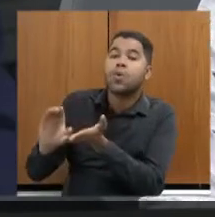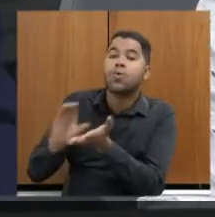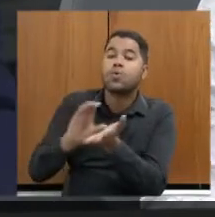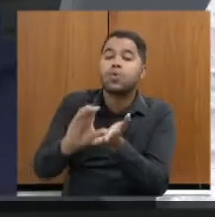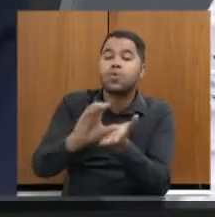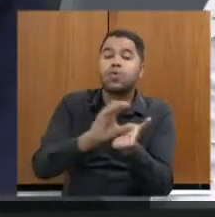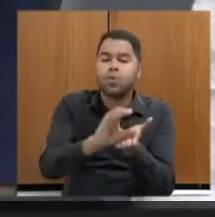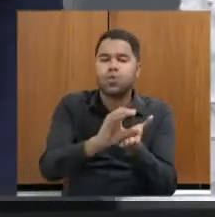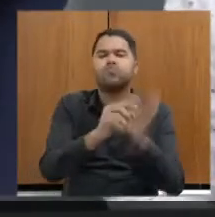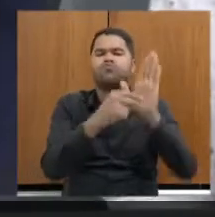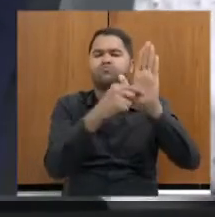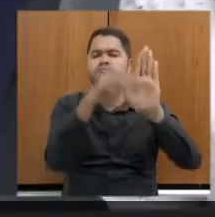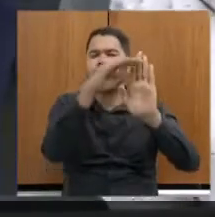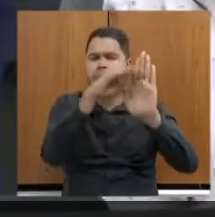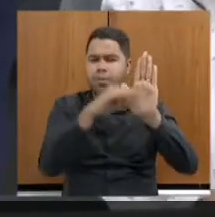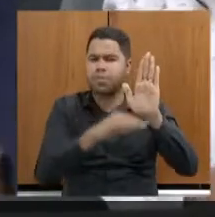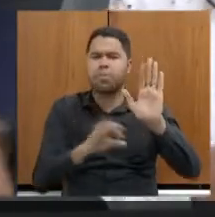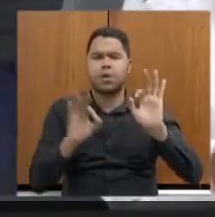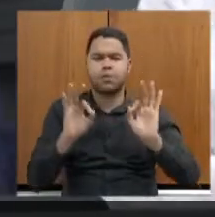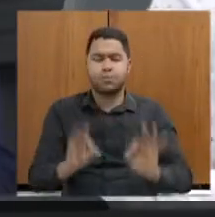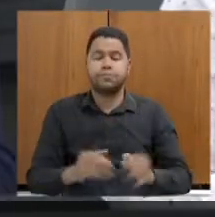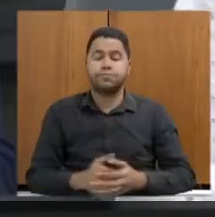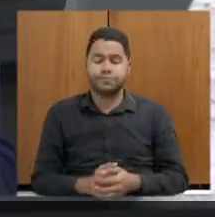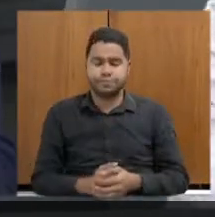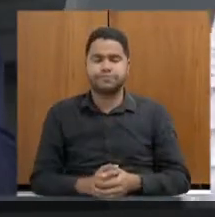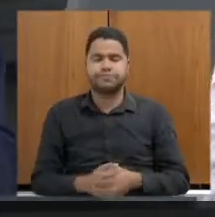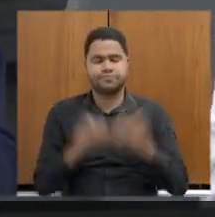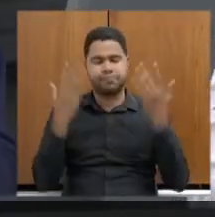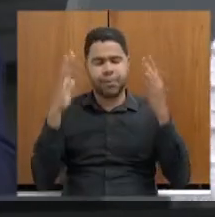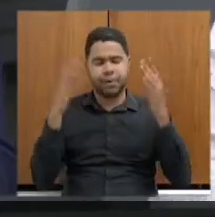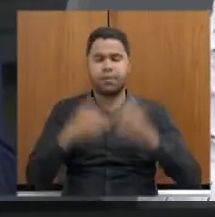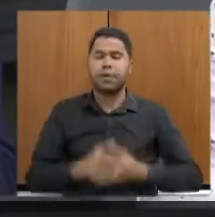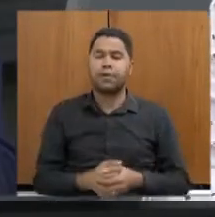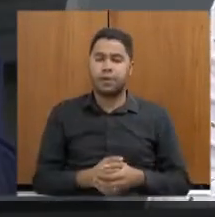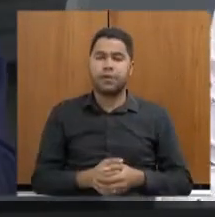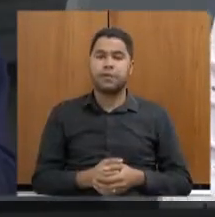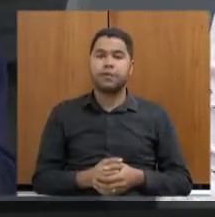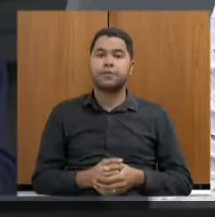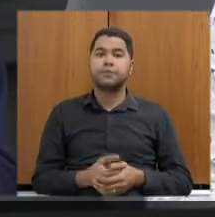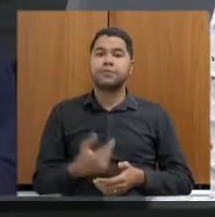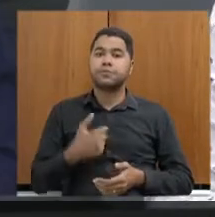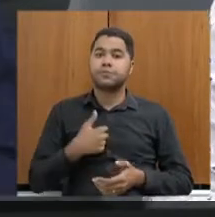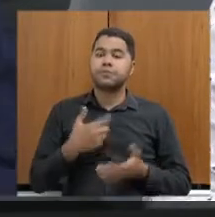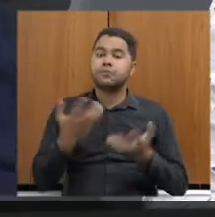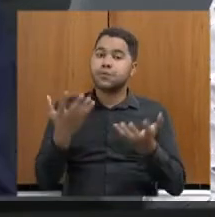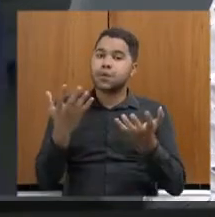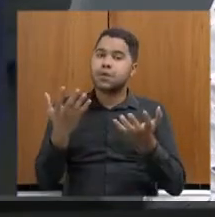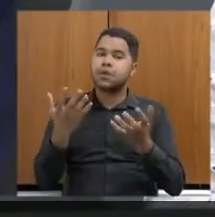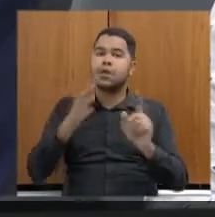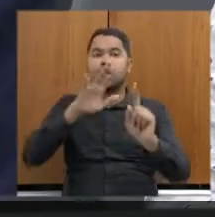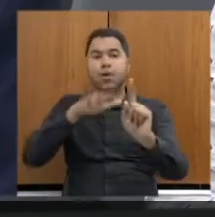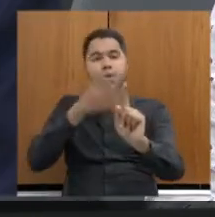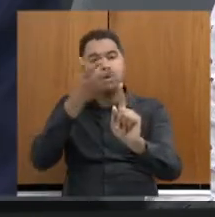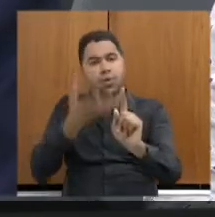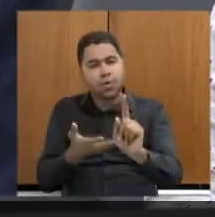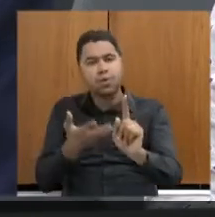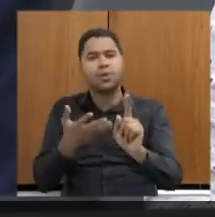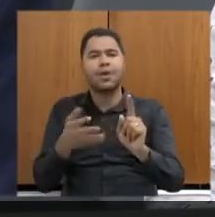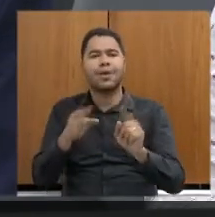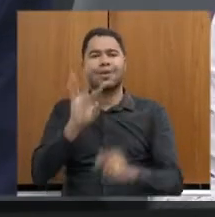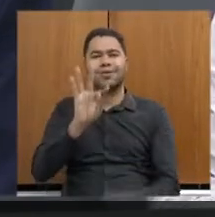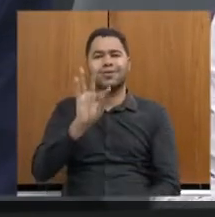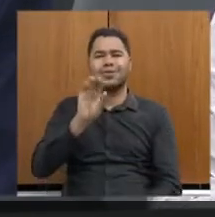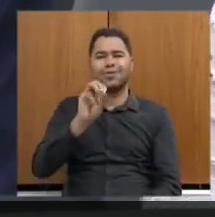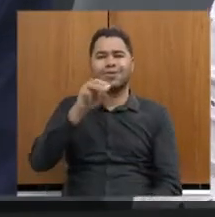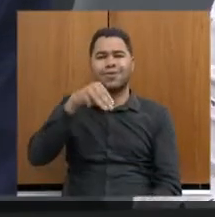e parabéns eu queria inclusive elogiado na questão dos Famosos foi